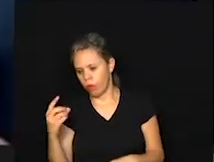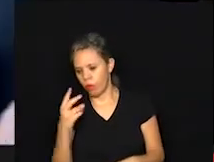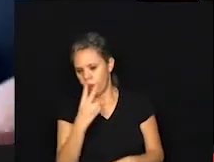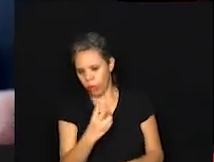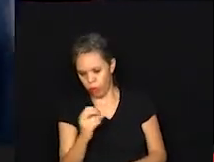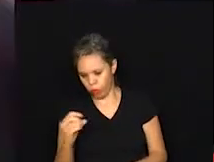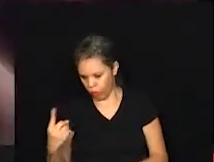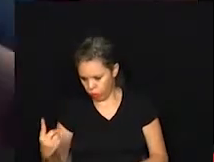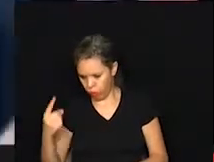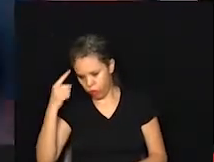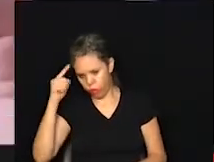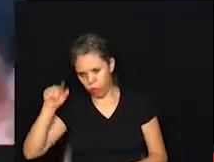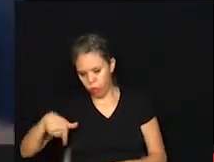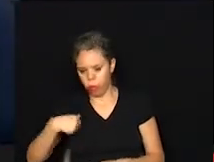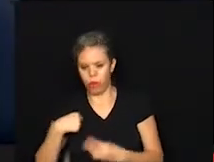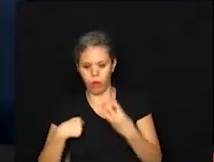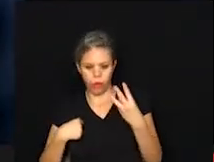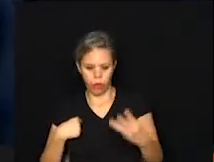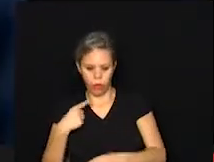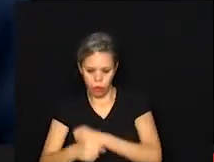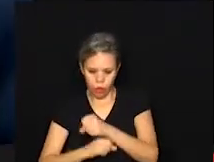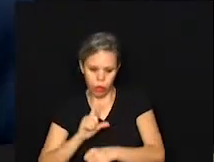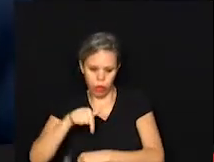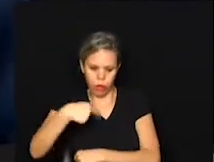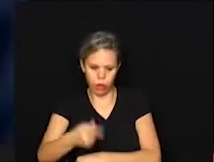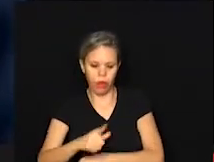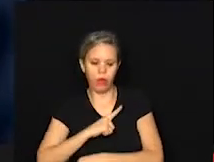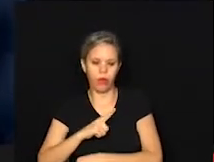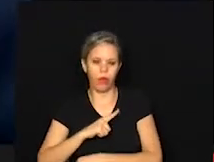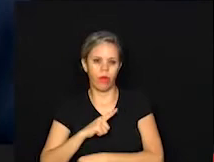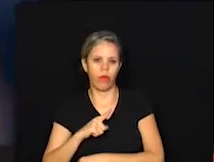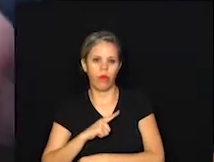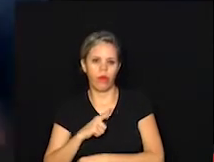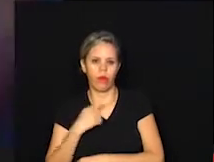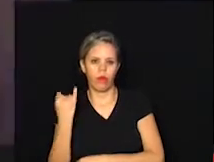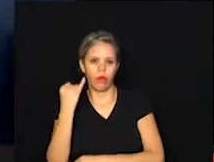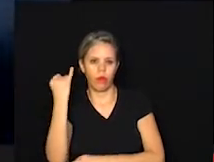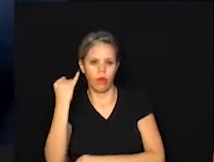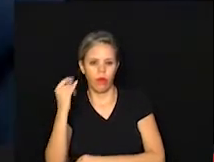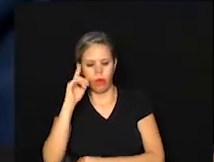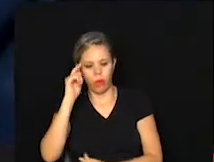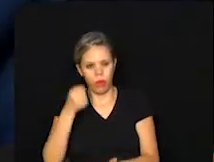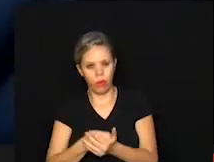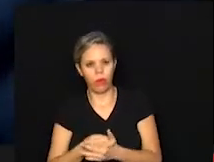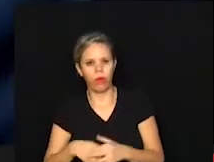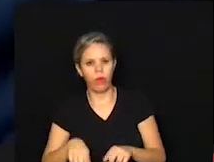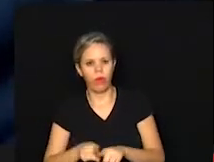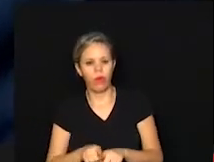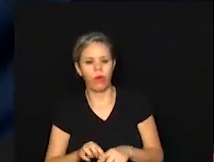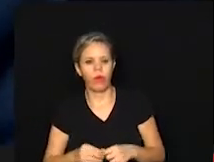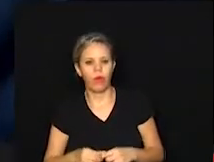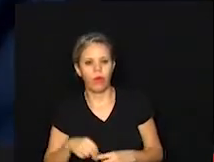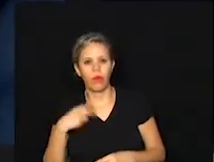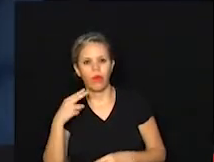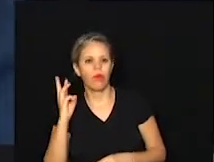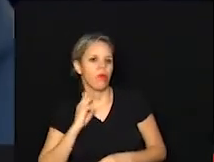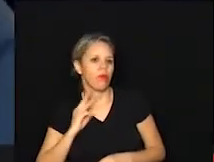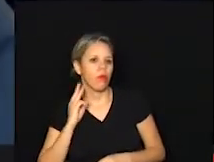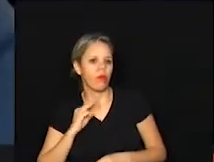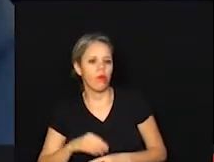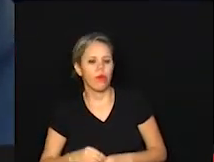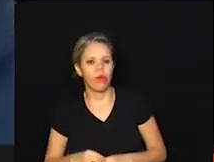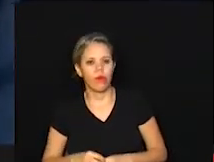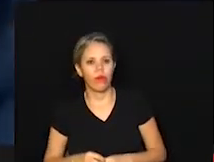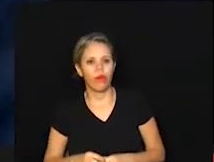uma ideia, depois de 2, 3 anos, houve uma importante decisão da Casa, vereador Cecílio Guida,